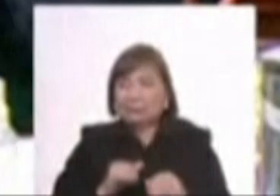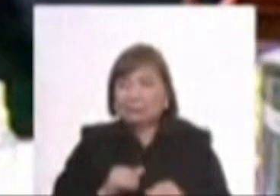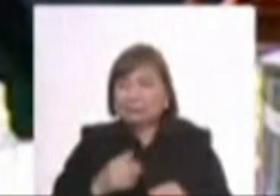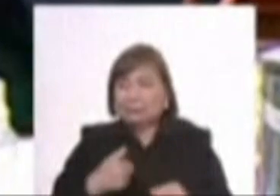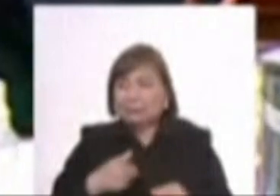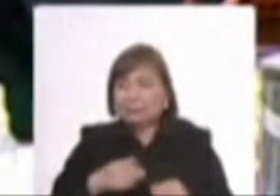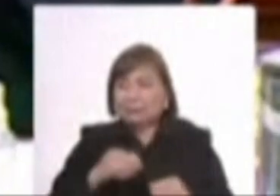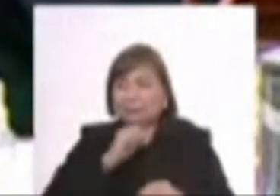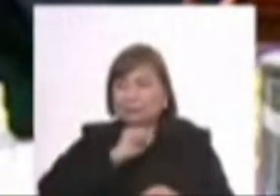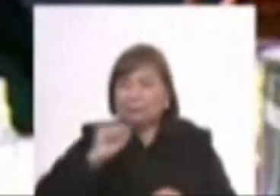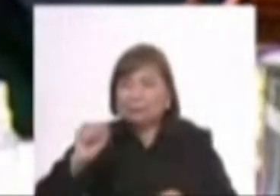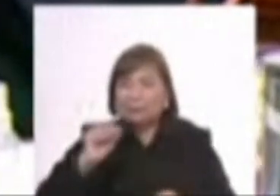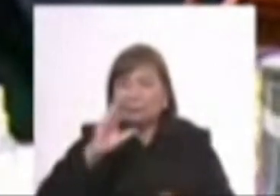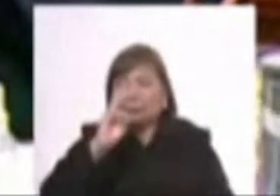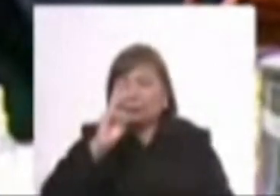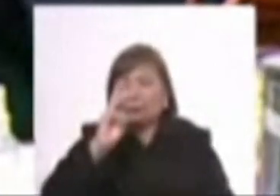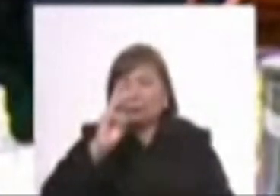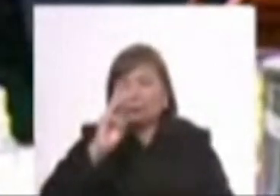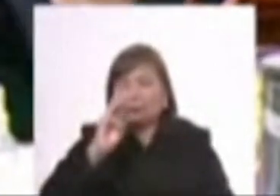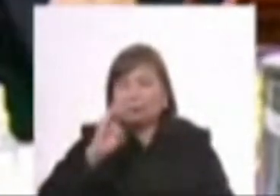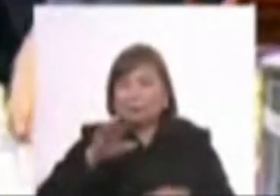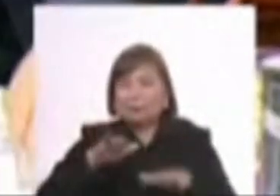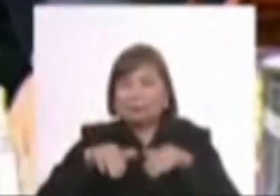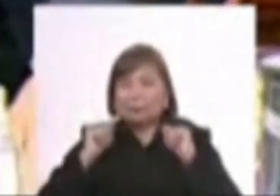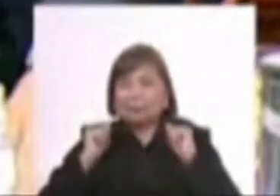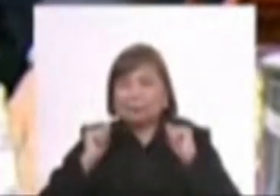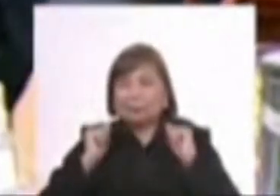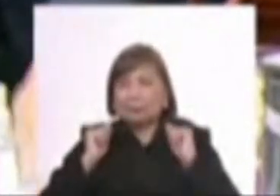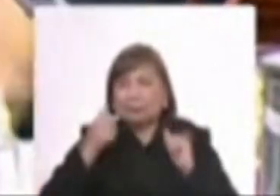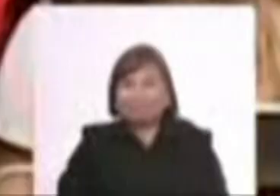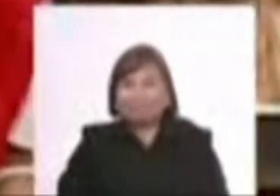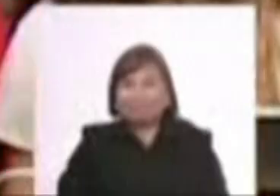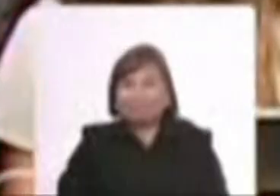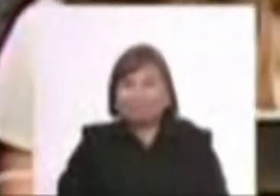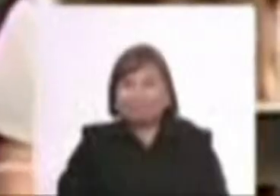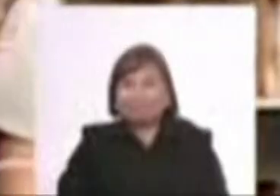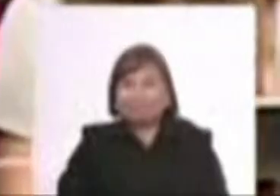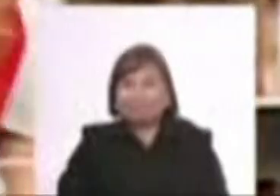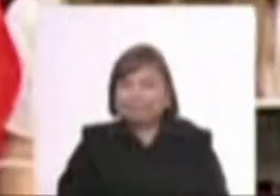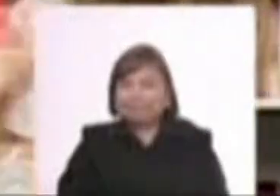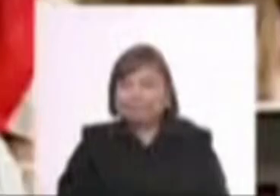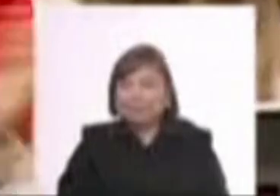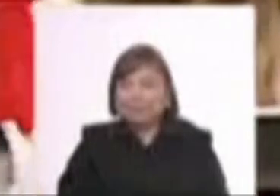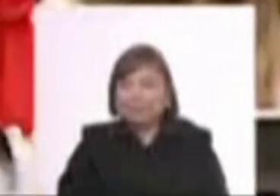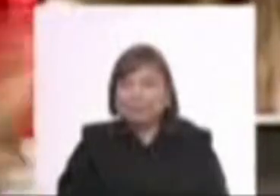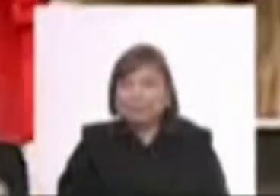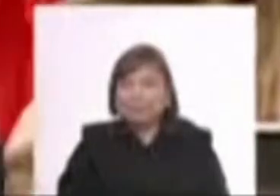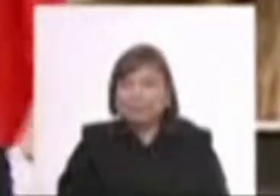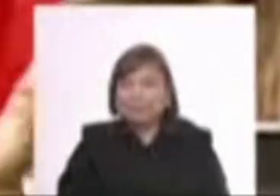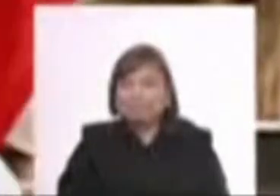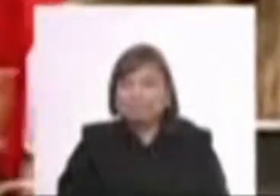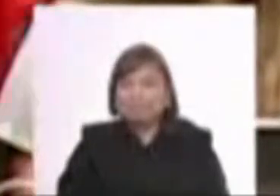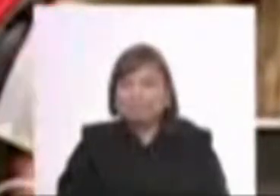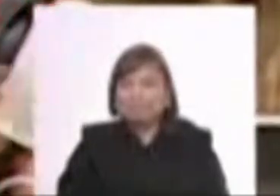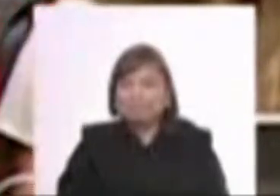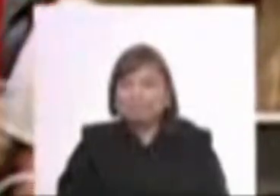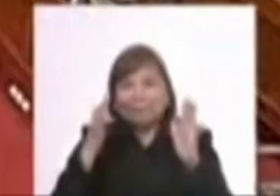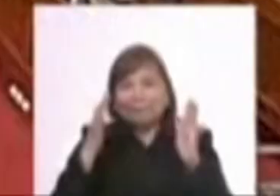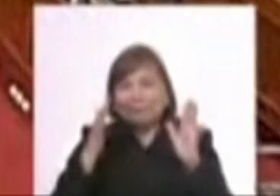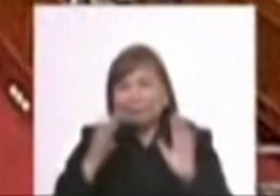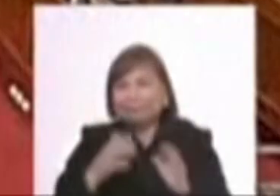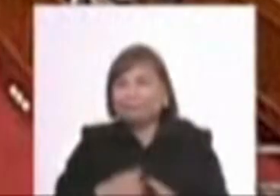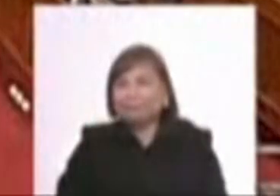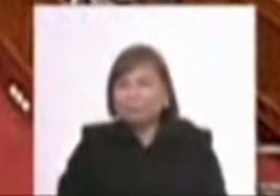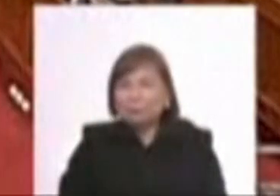101 votaram a favor da destituição de Castillo. Com isso, foi ignorada a decisão do chefe de Estado de dissolver o